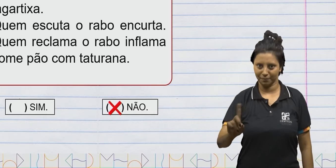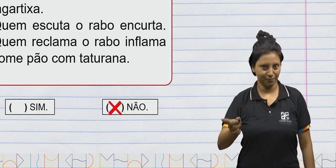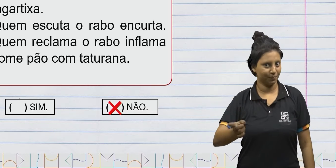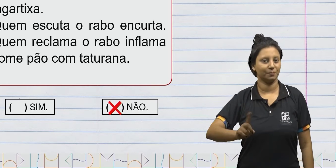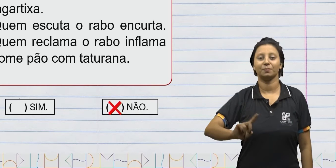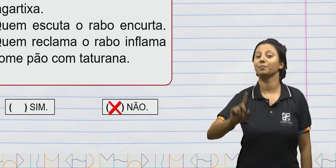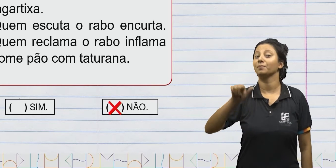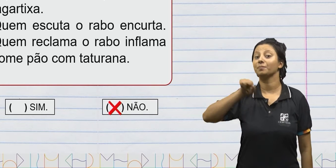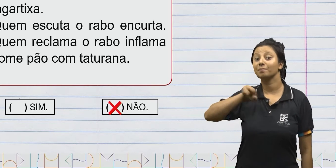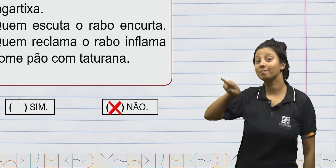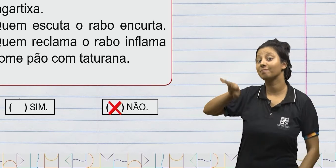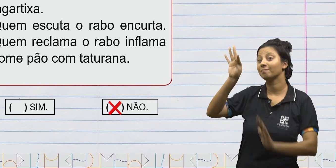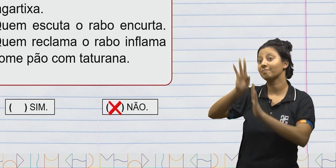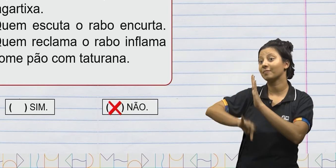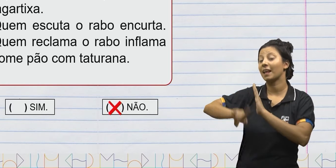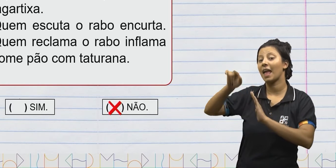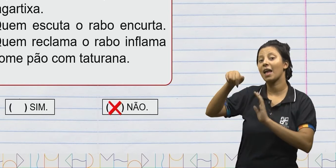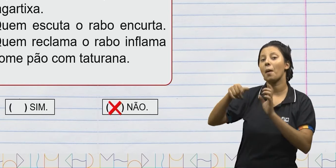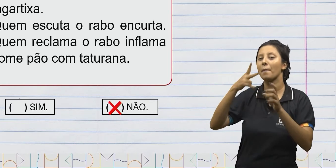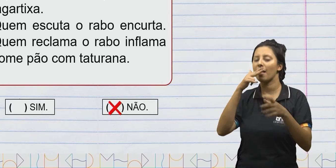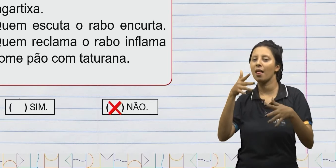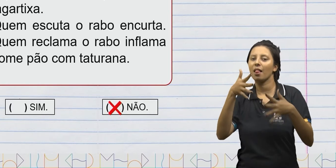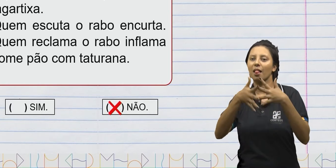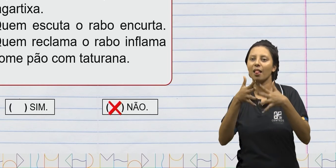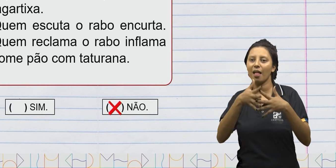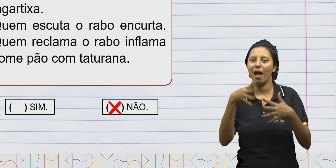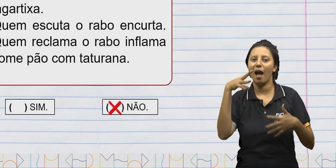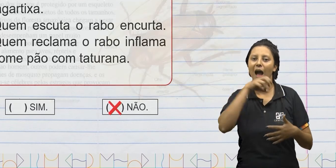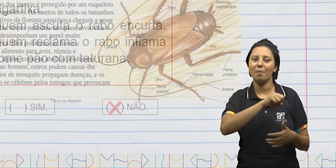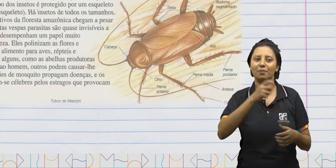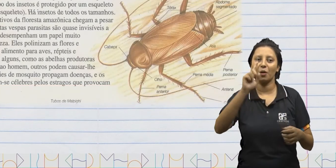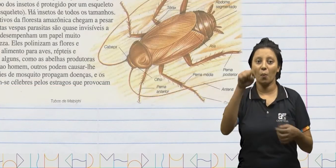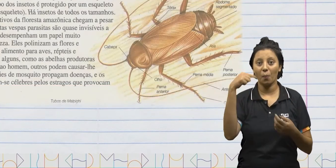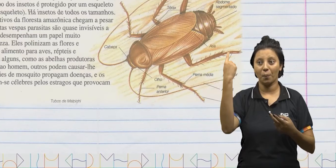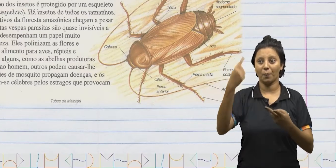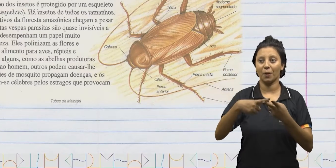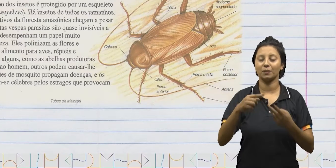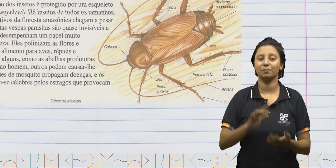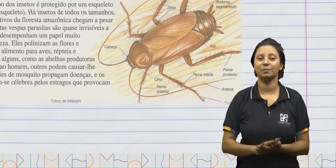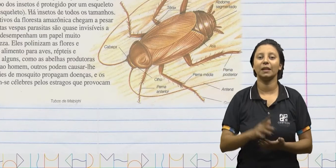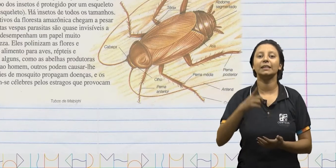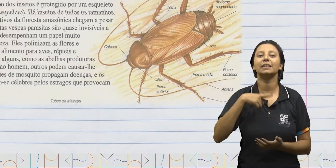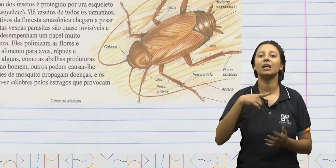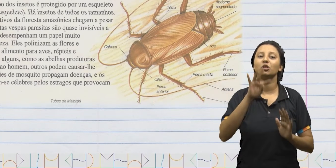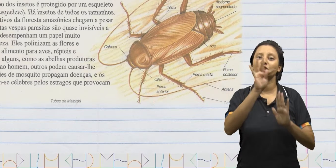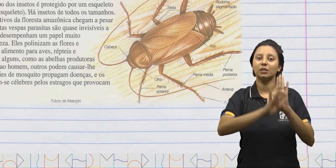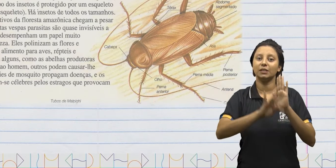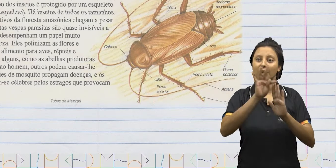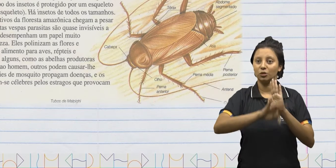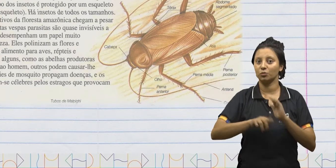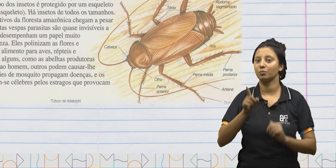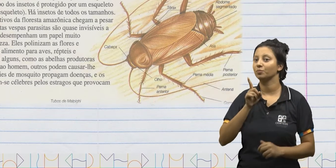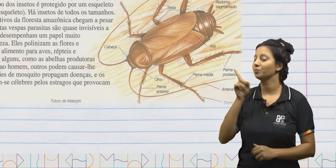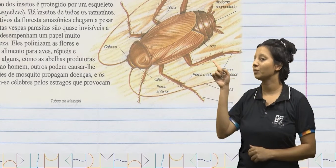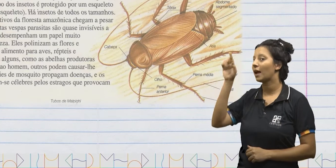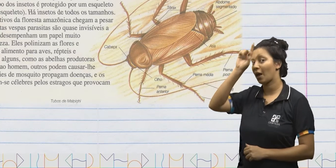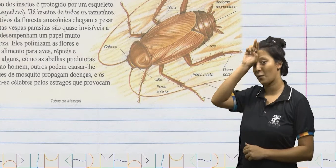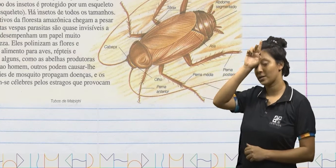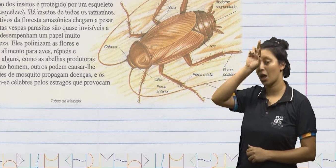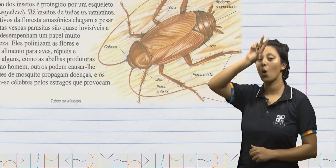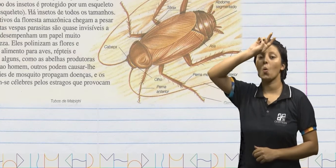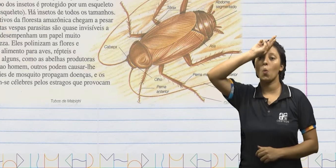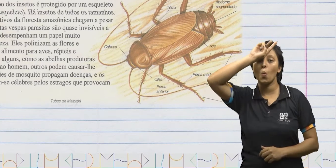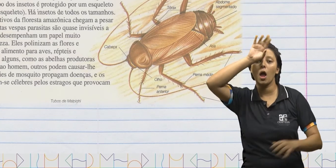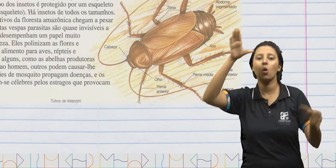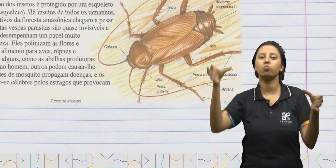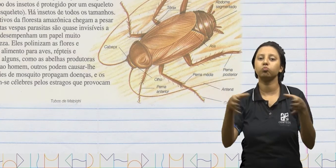Não, esse texto é um trava-línguas. Vamos ver o próximo? Nós temos o texto insetos. Os insetos